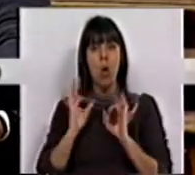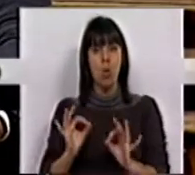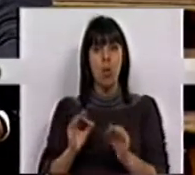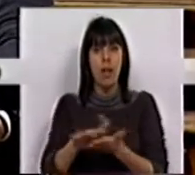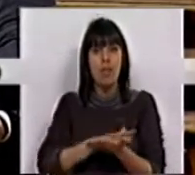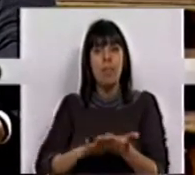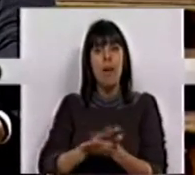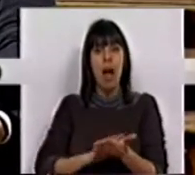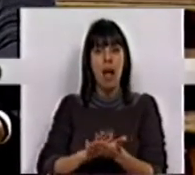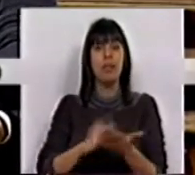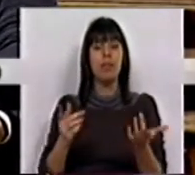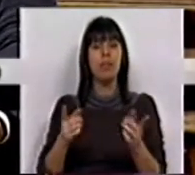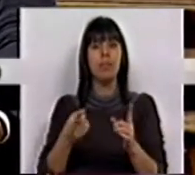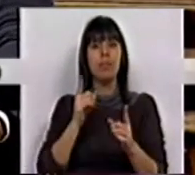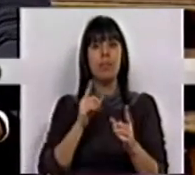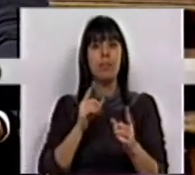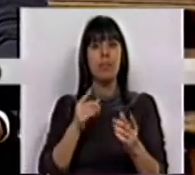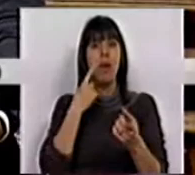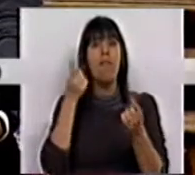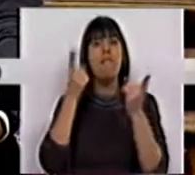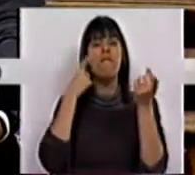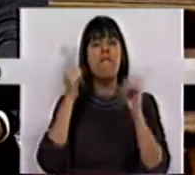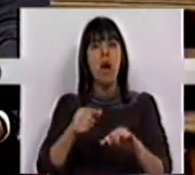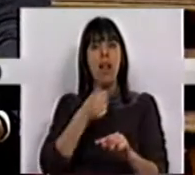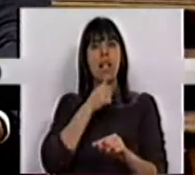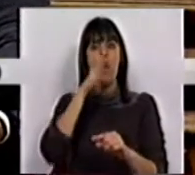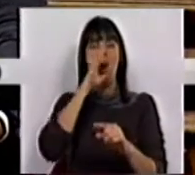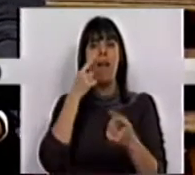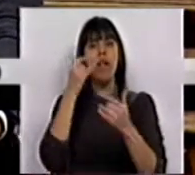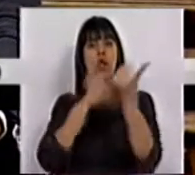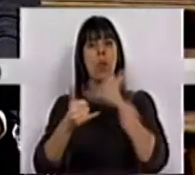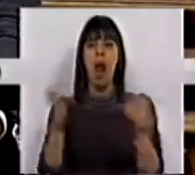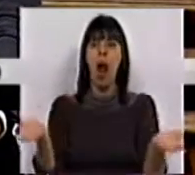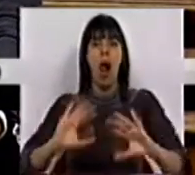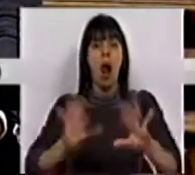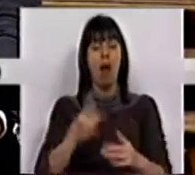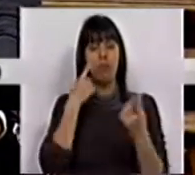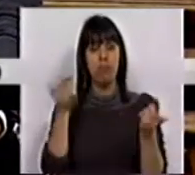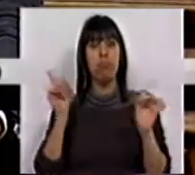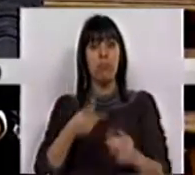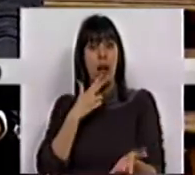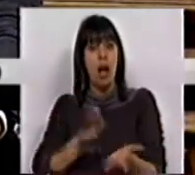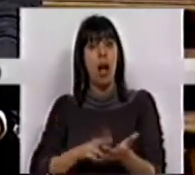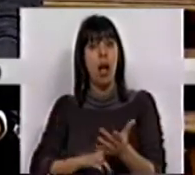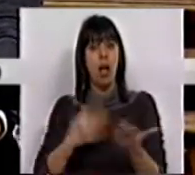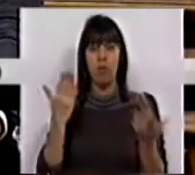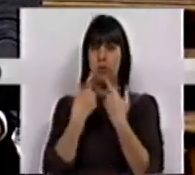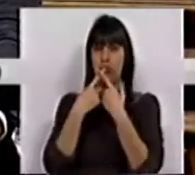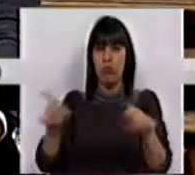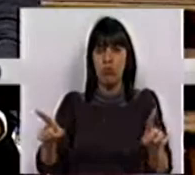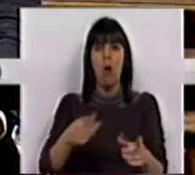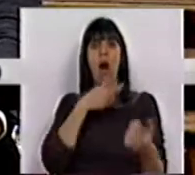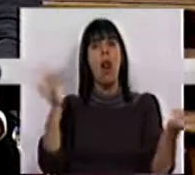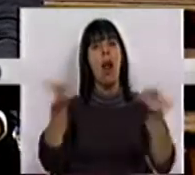cuidados de saúde primários sem serem repostos por decisão do Governo. Mais de uma vez, a realidade contraria